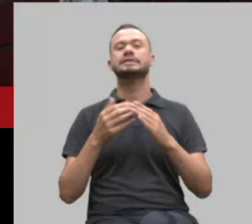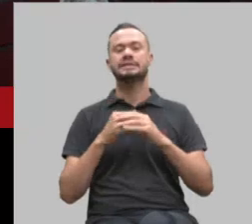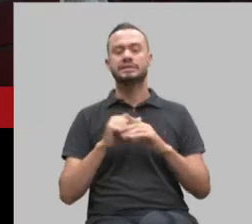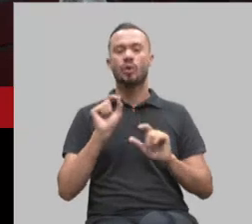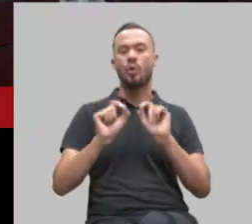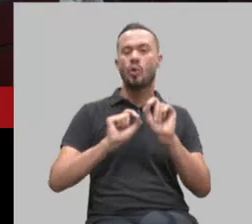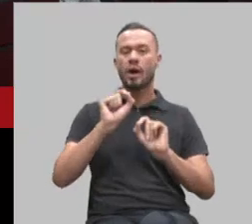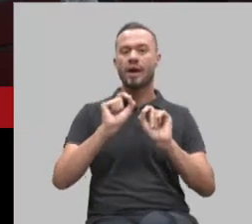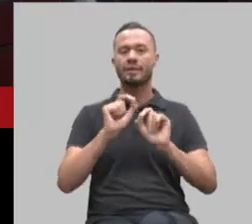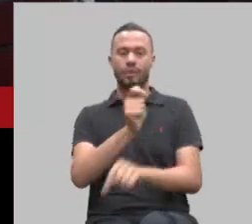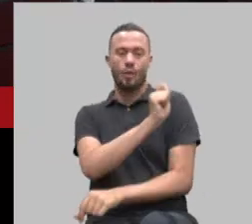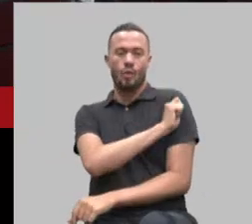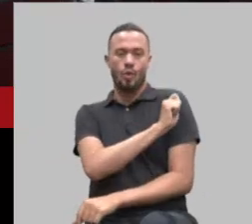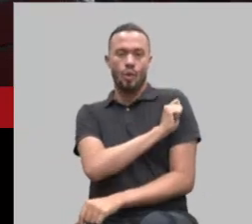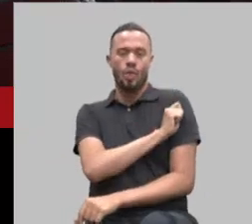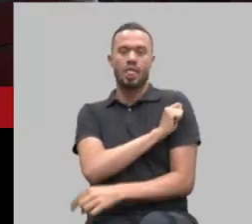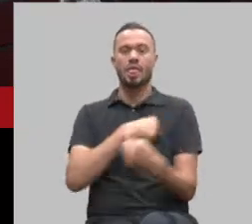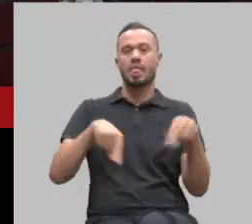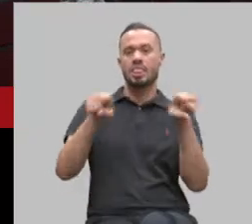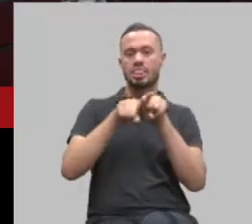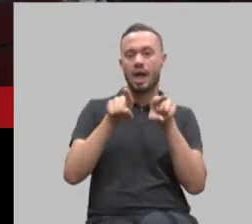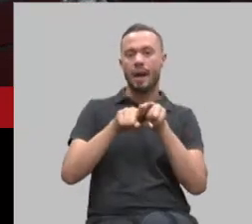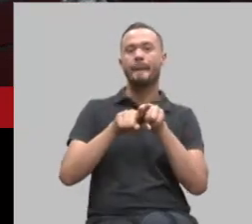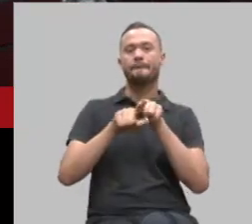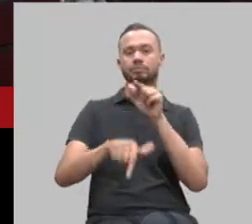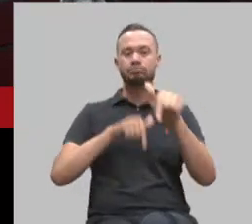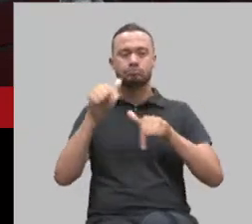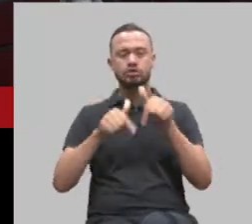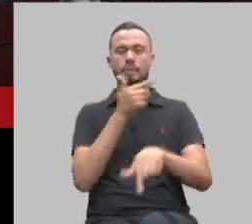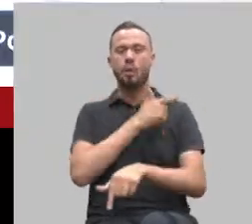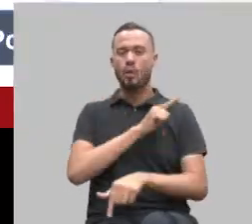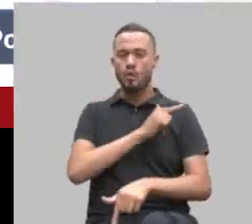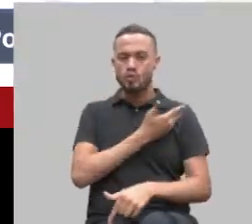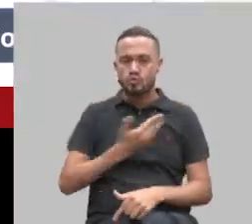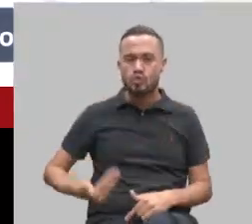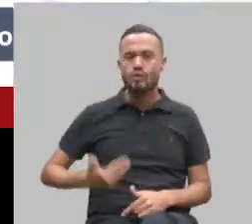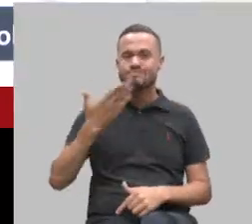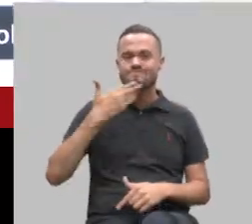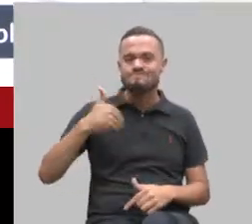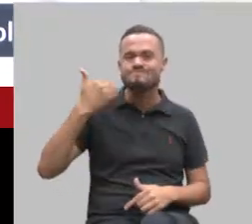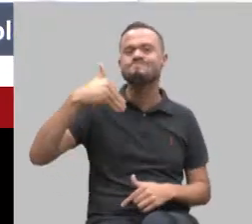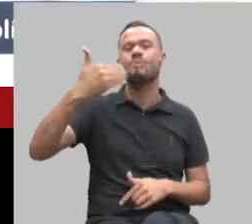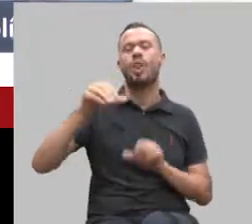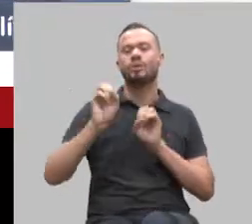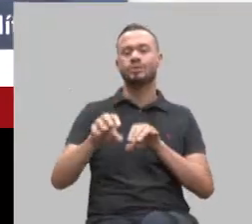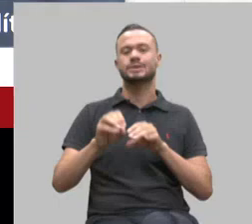estudantes e as ações do governo para melhoria do